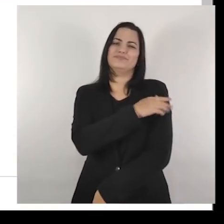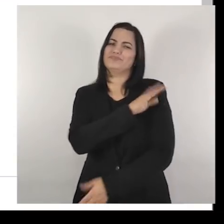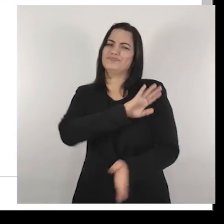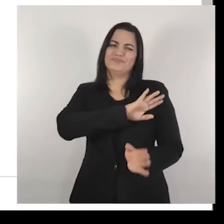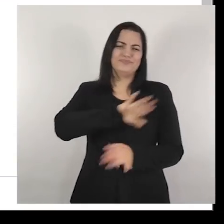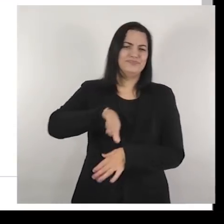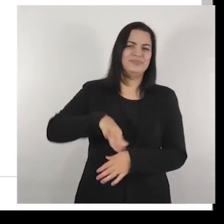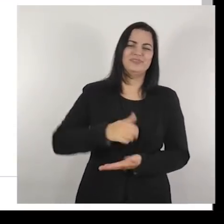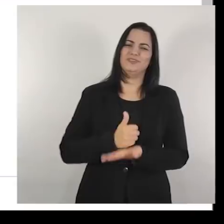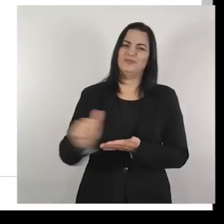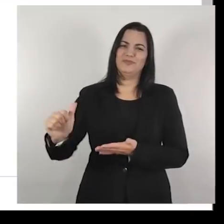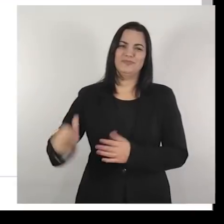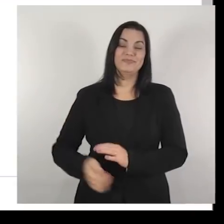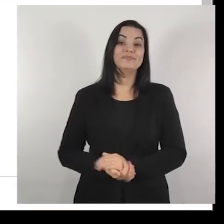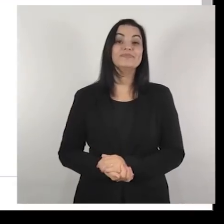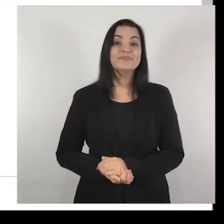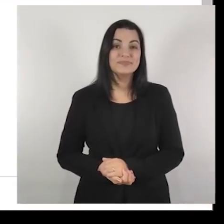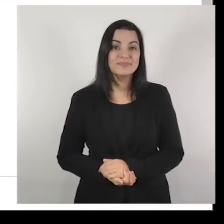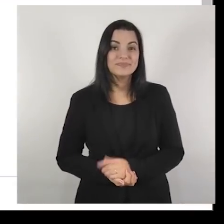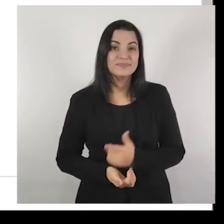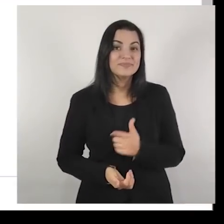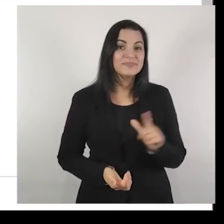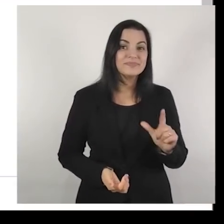A Piauí já foi.